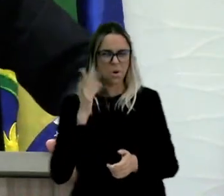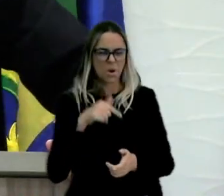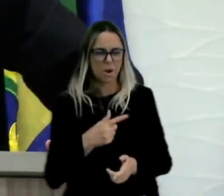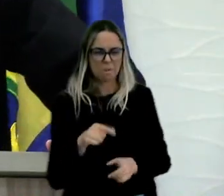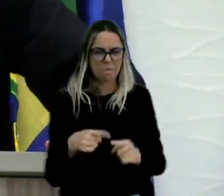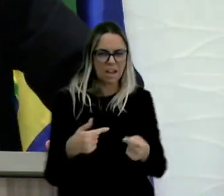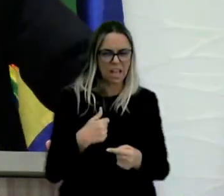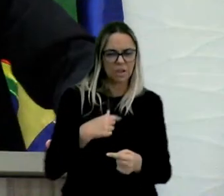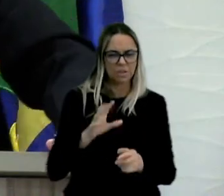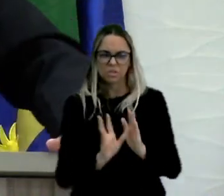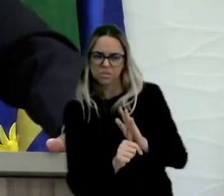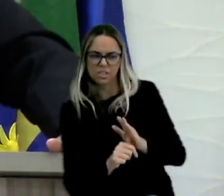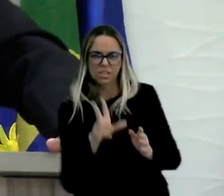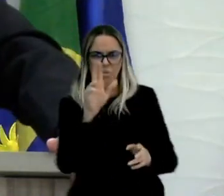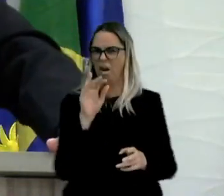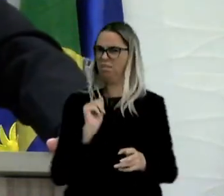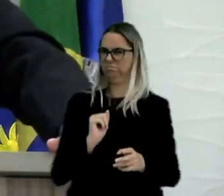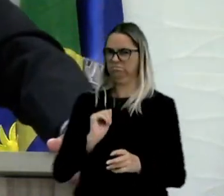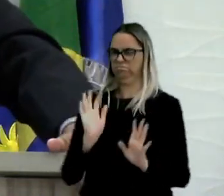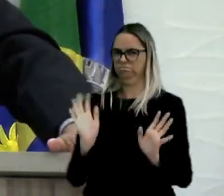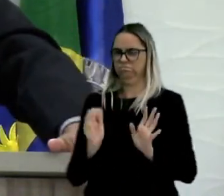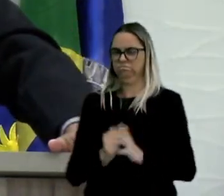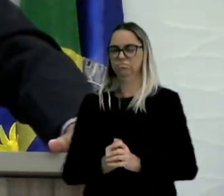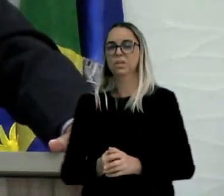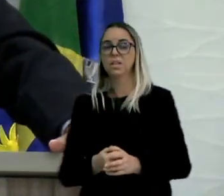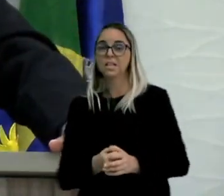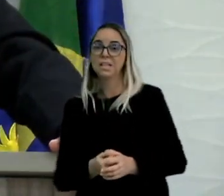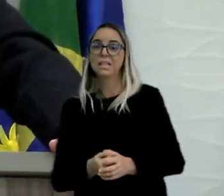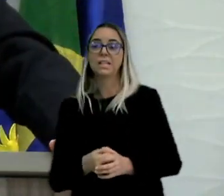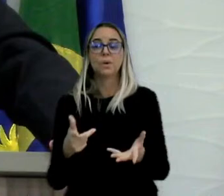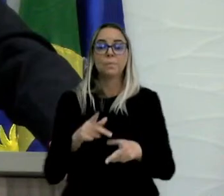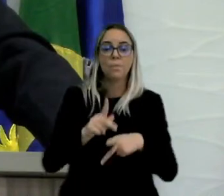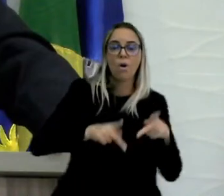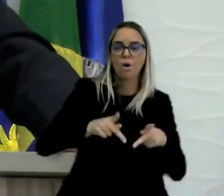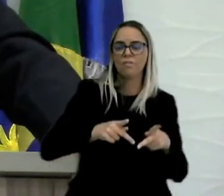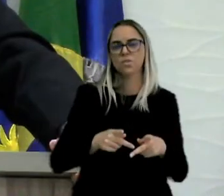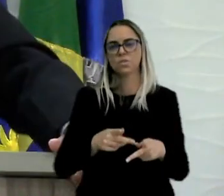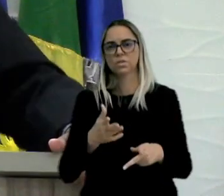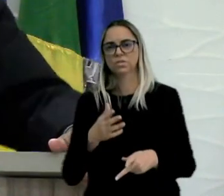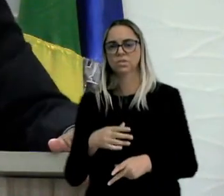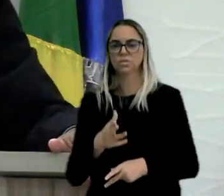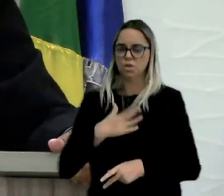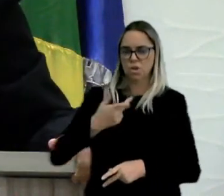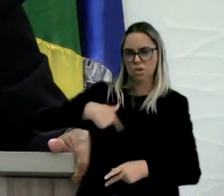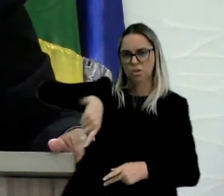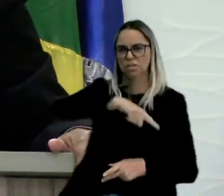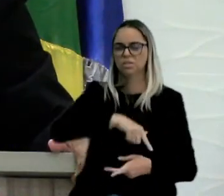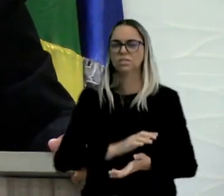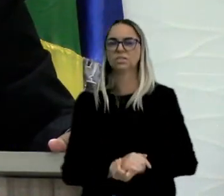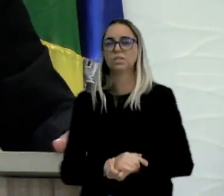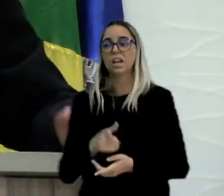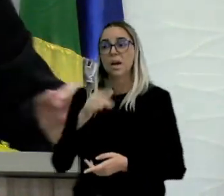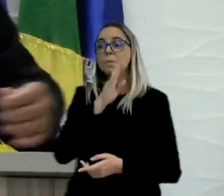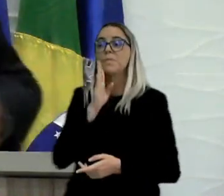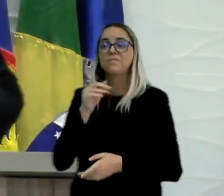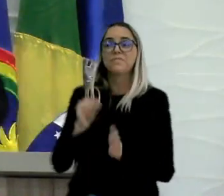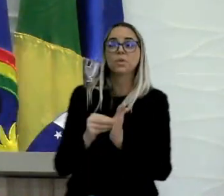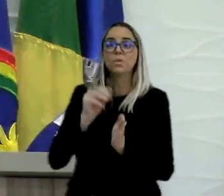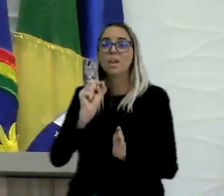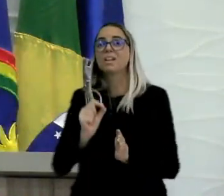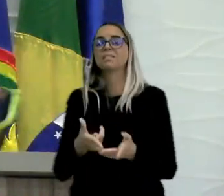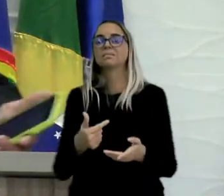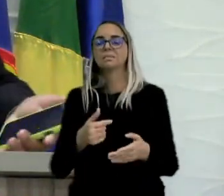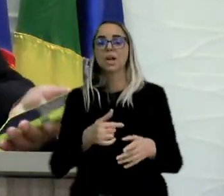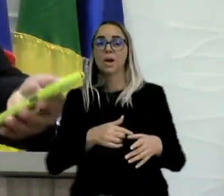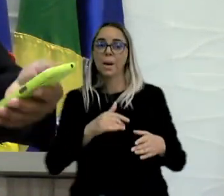dinheiro suj de ninguém hein Bruno para você tirar isso do da minha população e agora só falta saber o que agora Bruno o broc cirúrgico